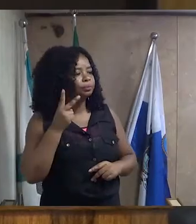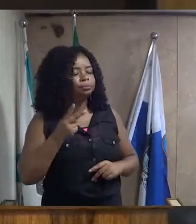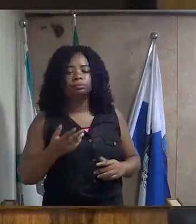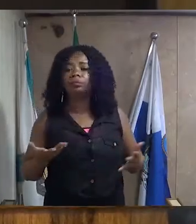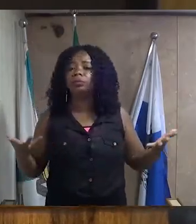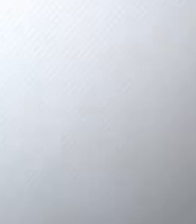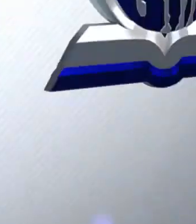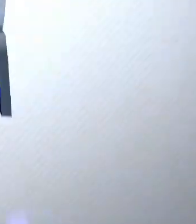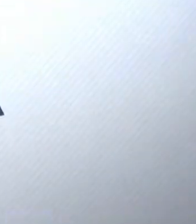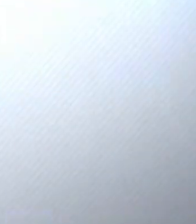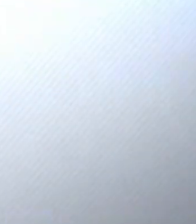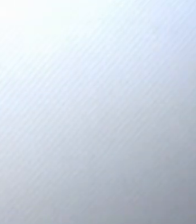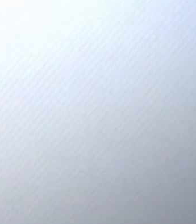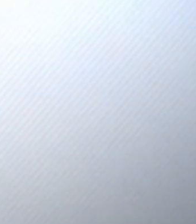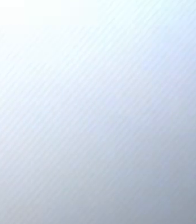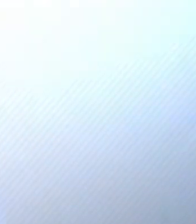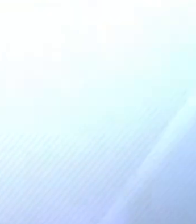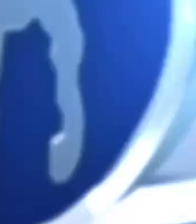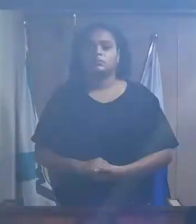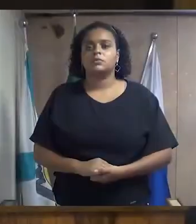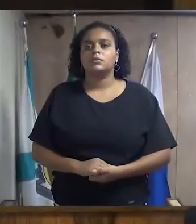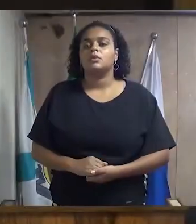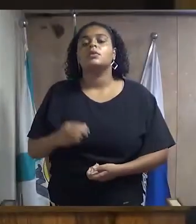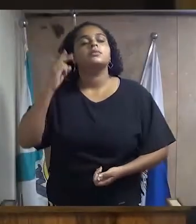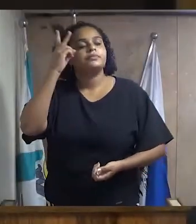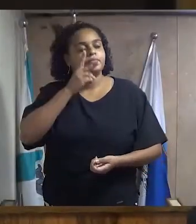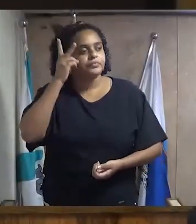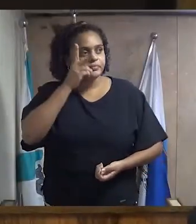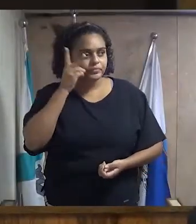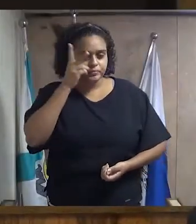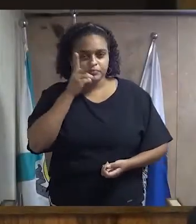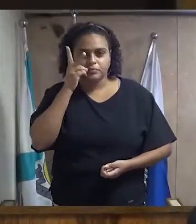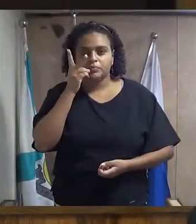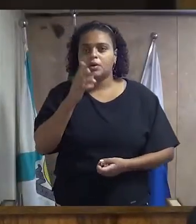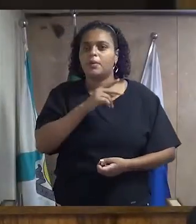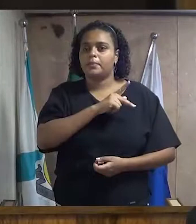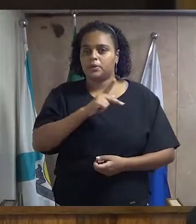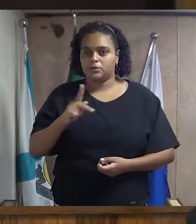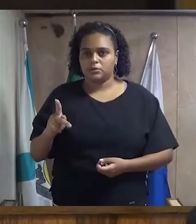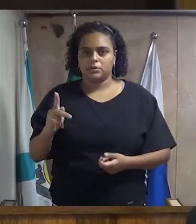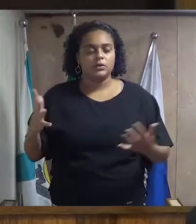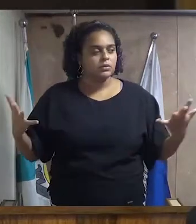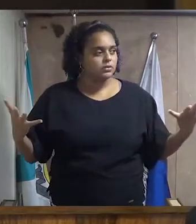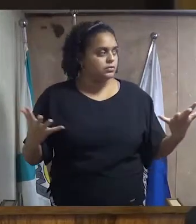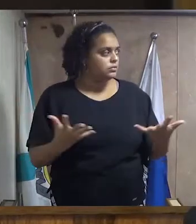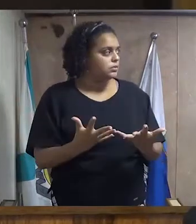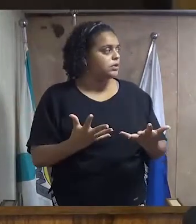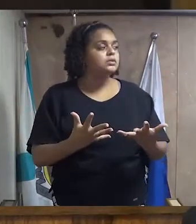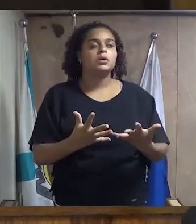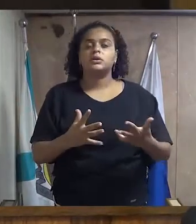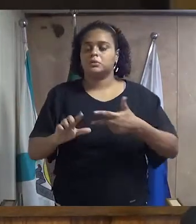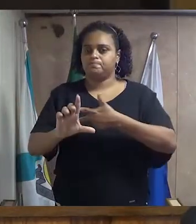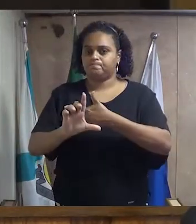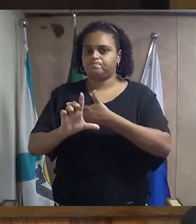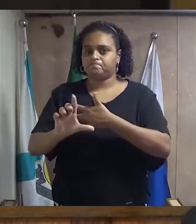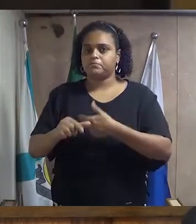Vereador doutor Maurício. Excelentíssimo senhor presidente desta Casa Legislativa,